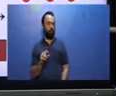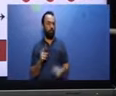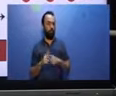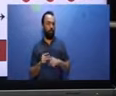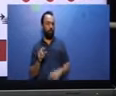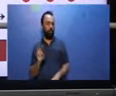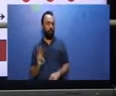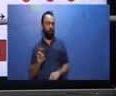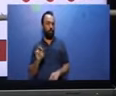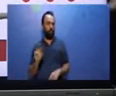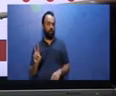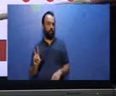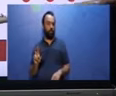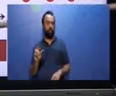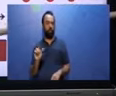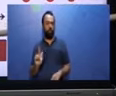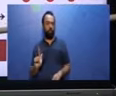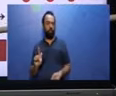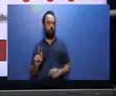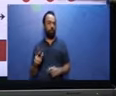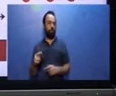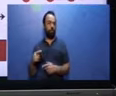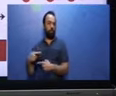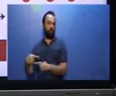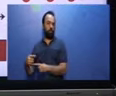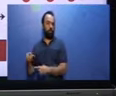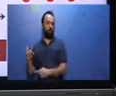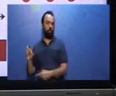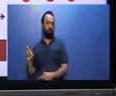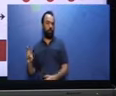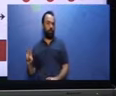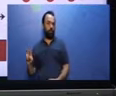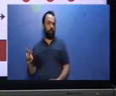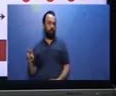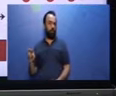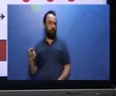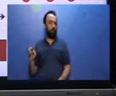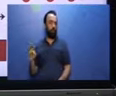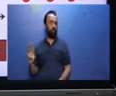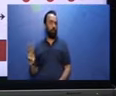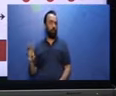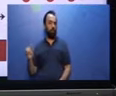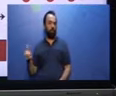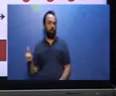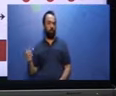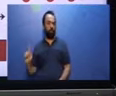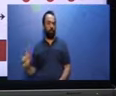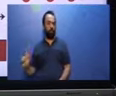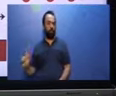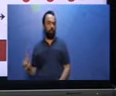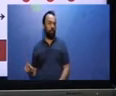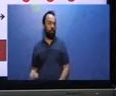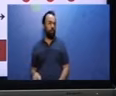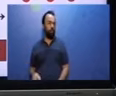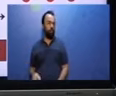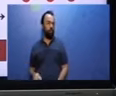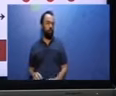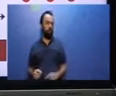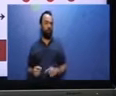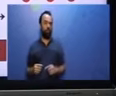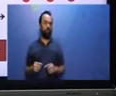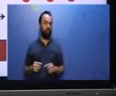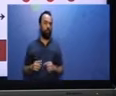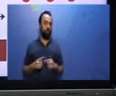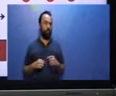é exatamente né a soma dos reagentes uma um instrumento muito importante que